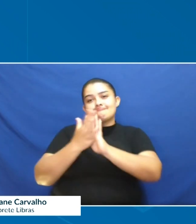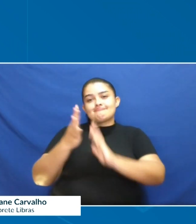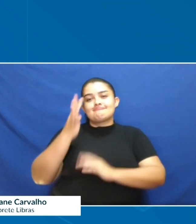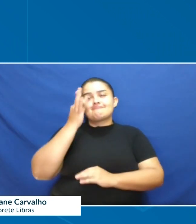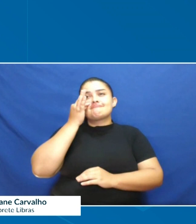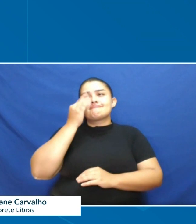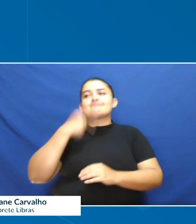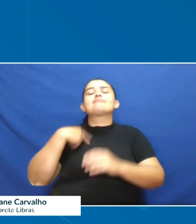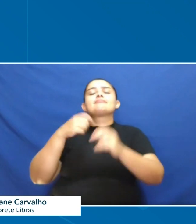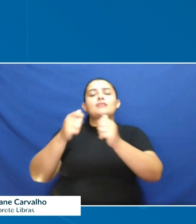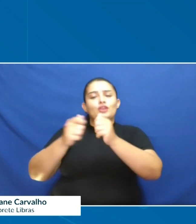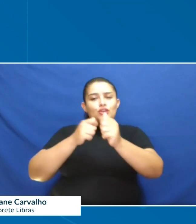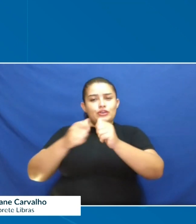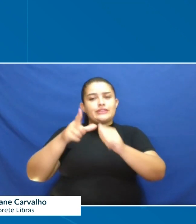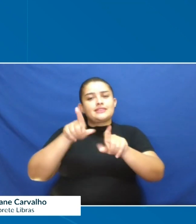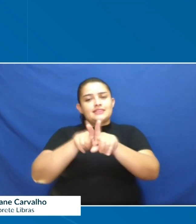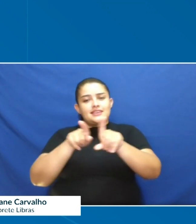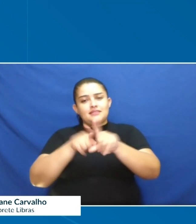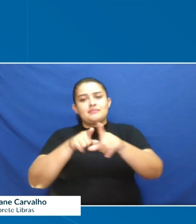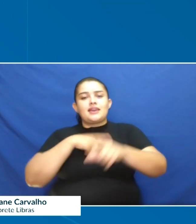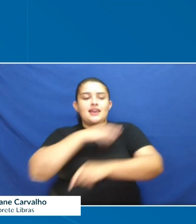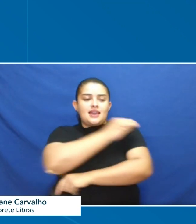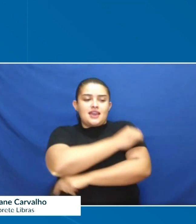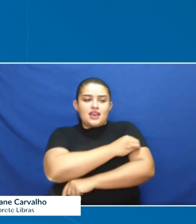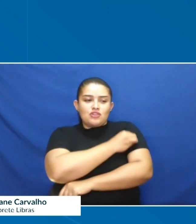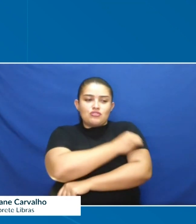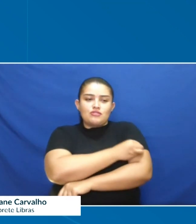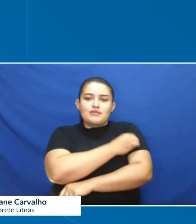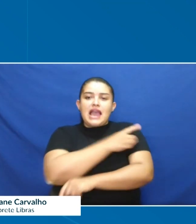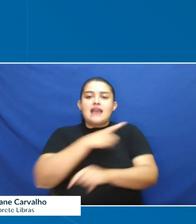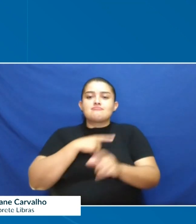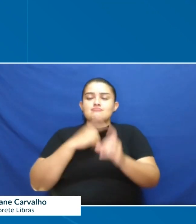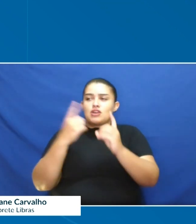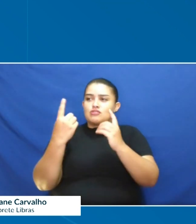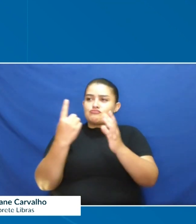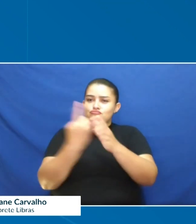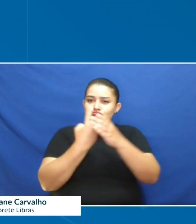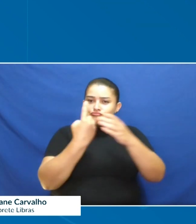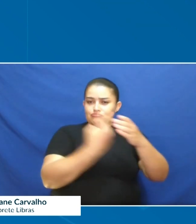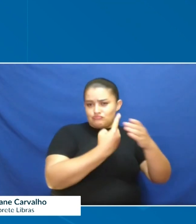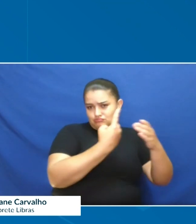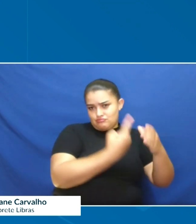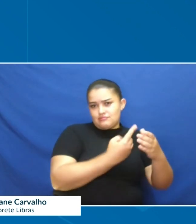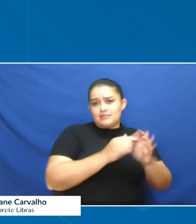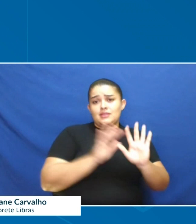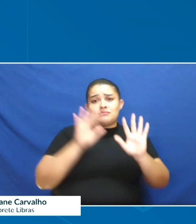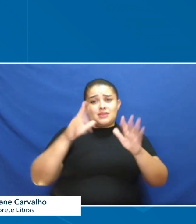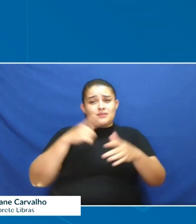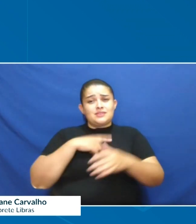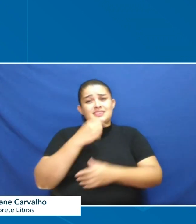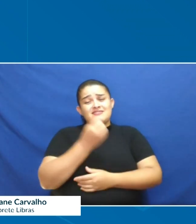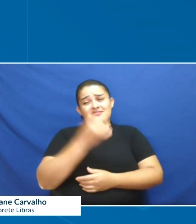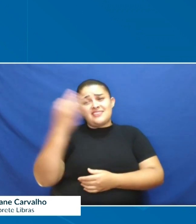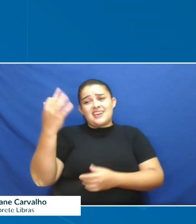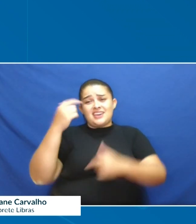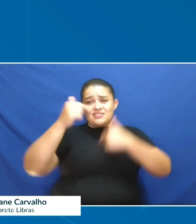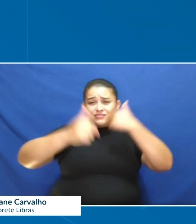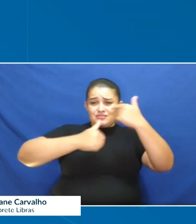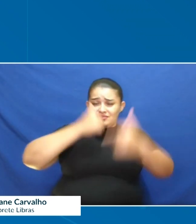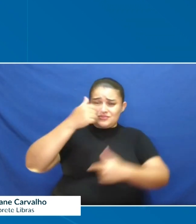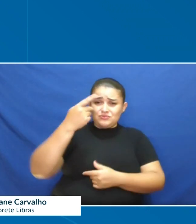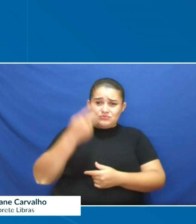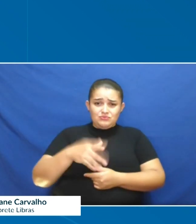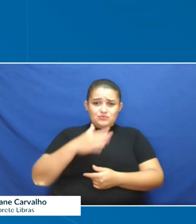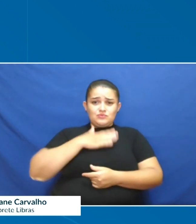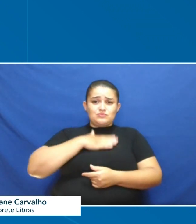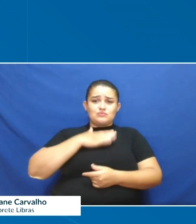controlado também, álcool, filas um pouquinho mais separadas. O único problema é que quando chega muita demanda, isso não só no meu local de trabalho,